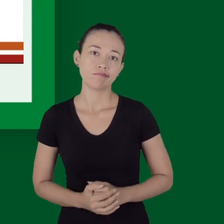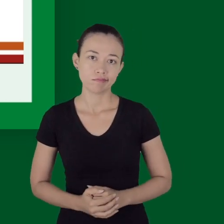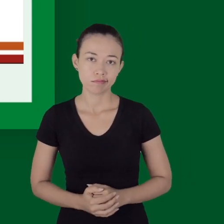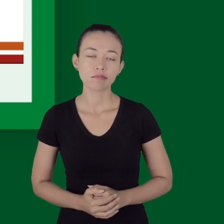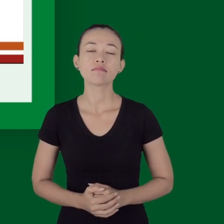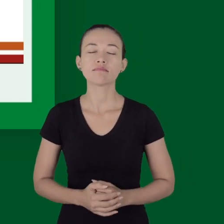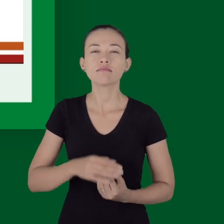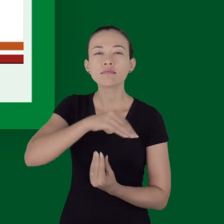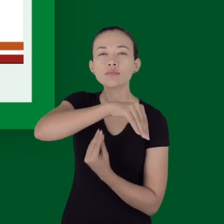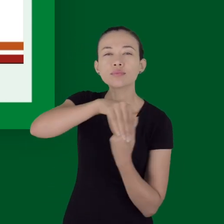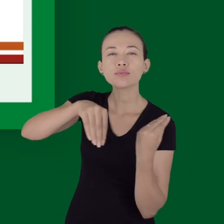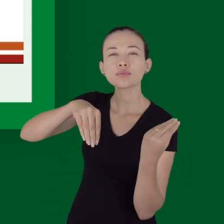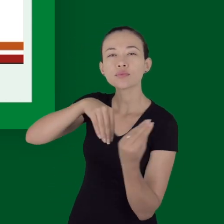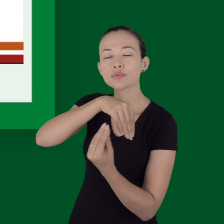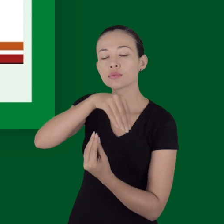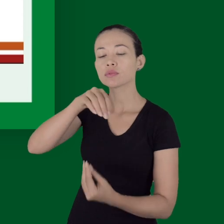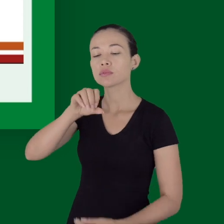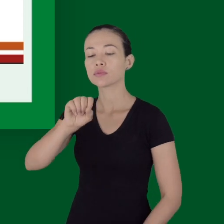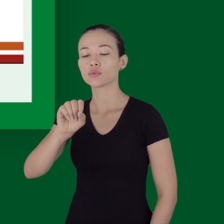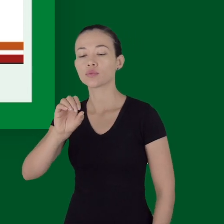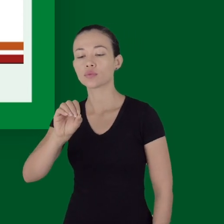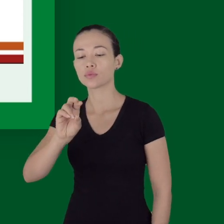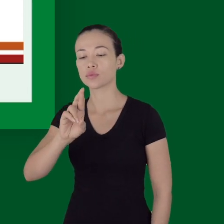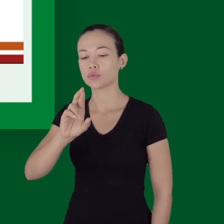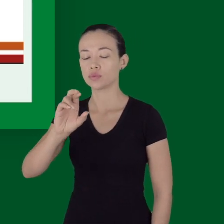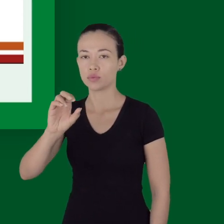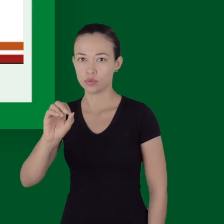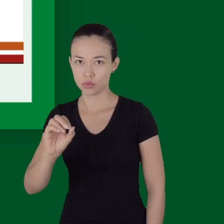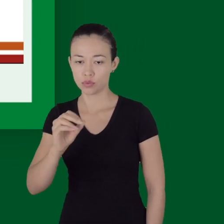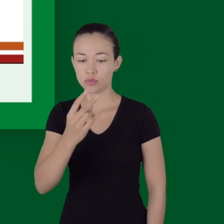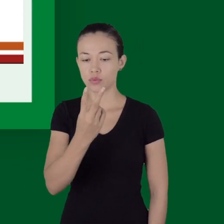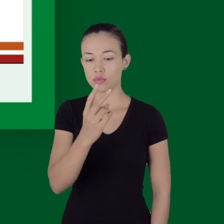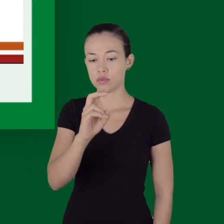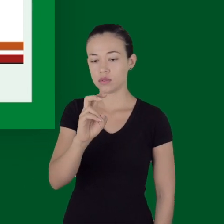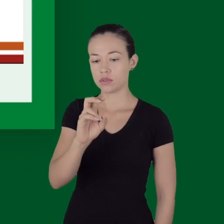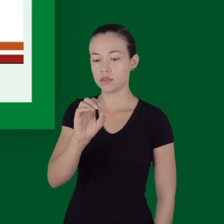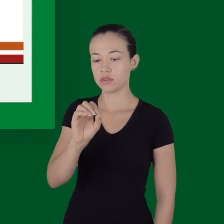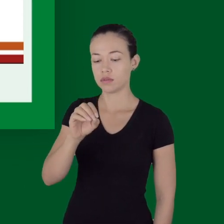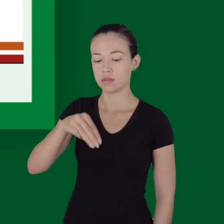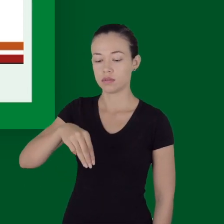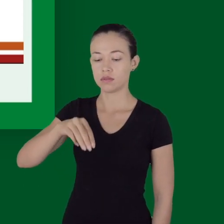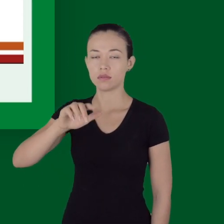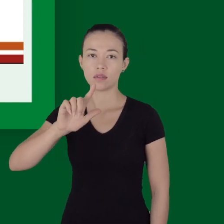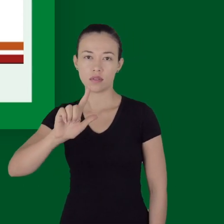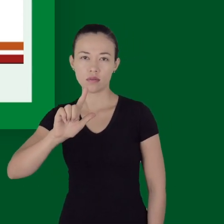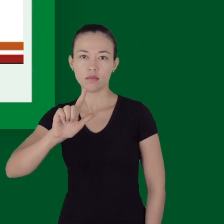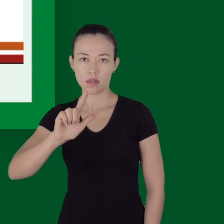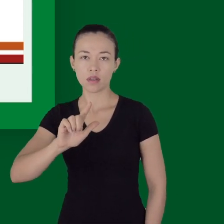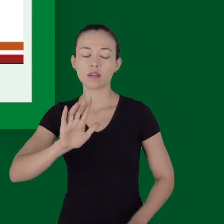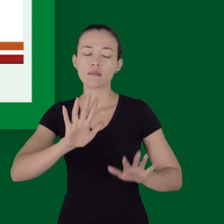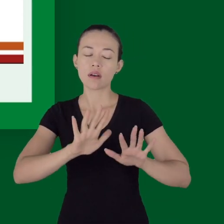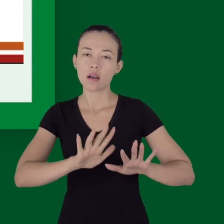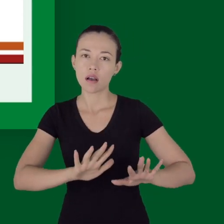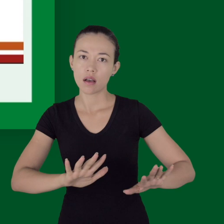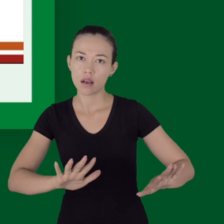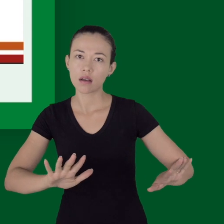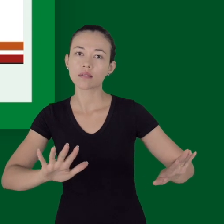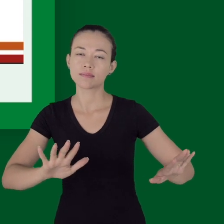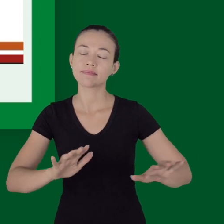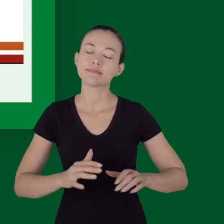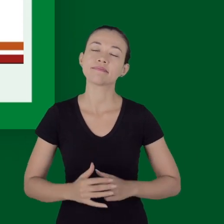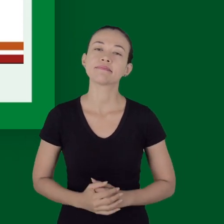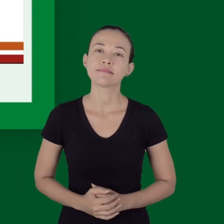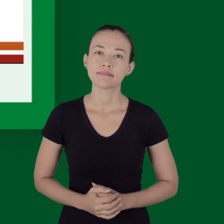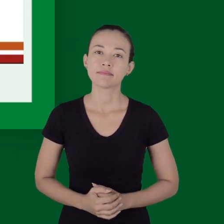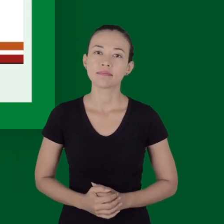de soro numa velocidade lenta, de 50 miligramas até 50 miligramas por minuto. Se necessário, pode ter uma dose adicional de